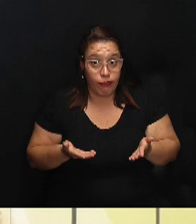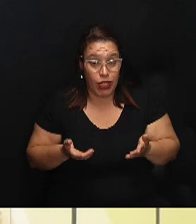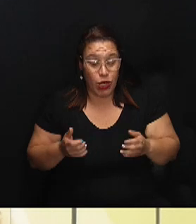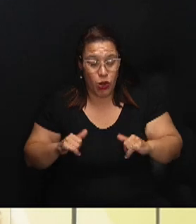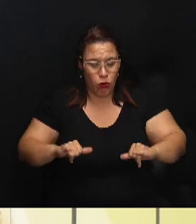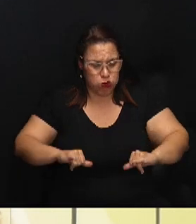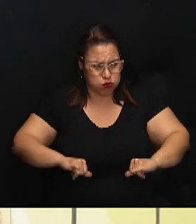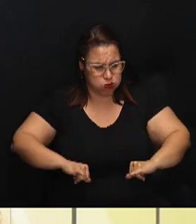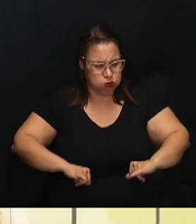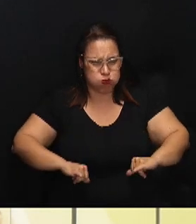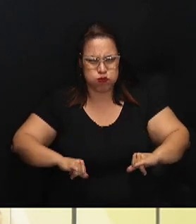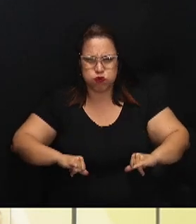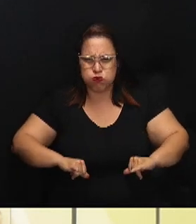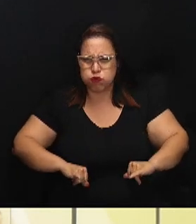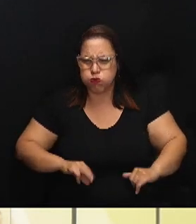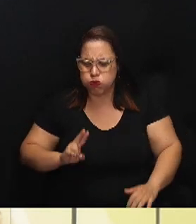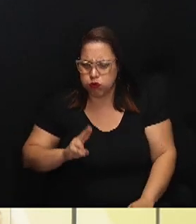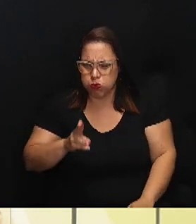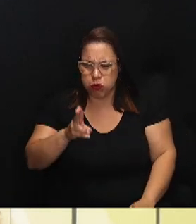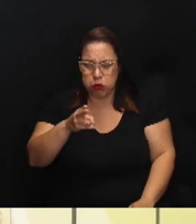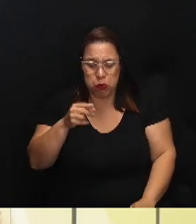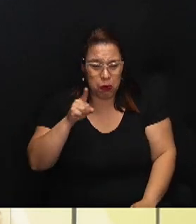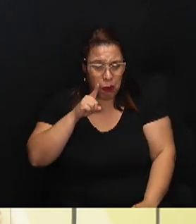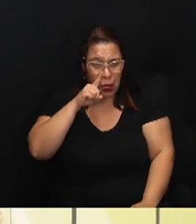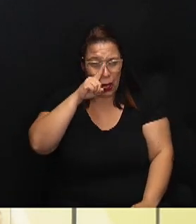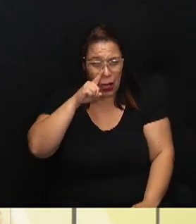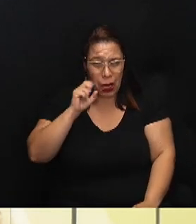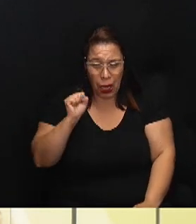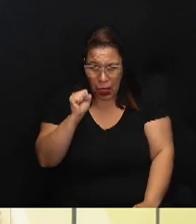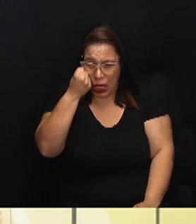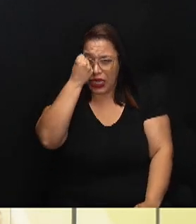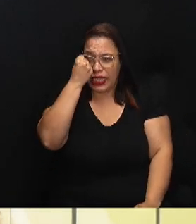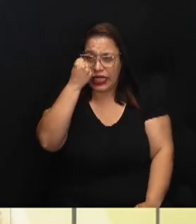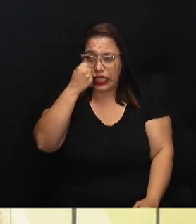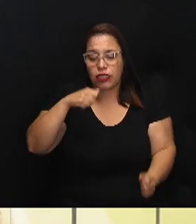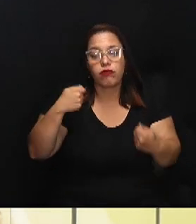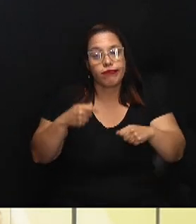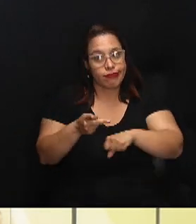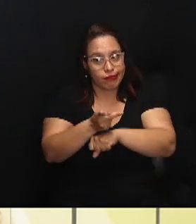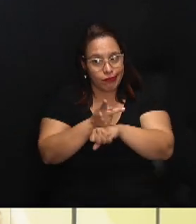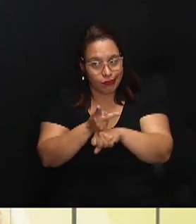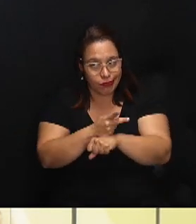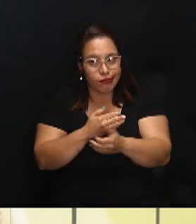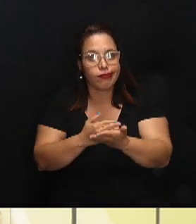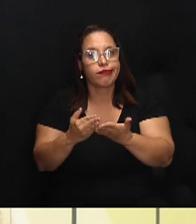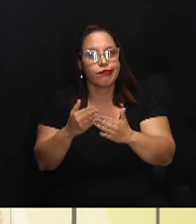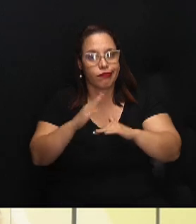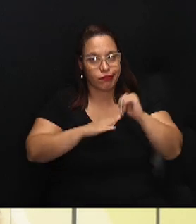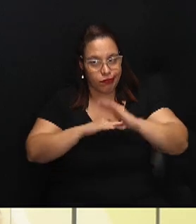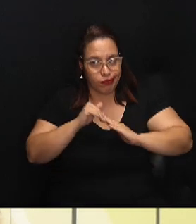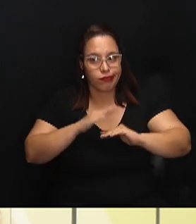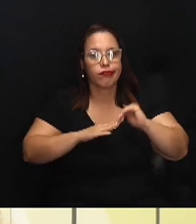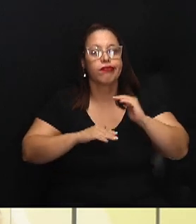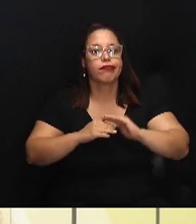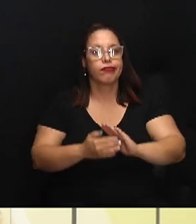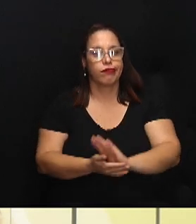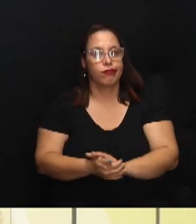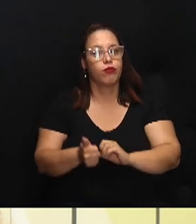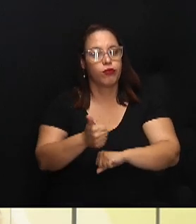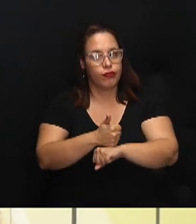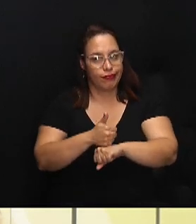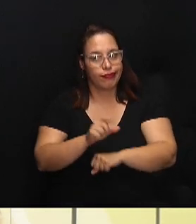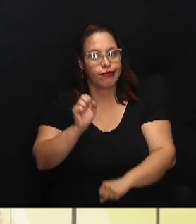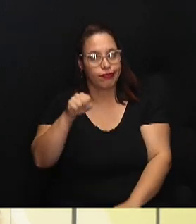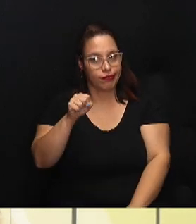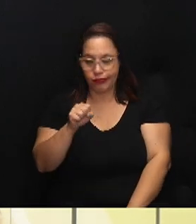sofrimento continue, se agrave, né, as dificuldades, aí pode iniciar uma procura por um profissional, né?